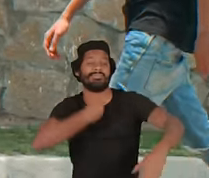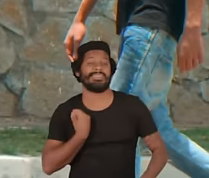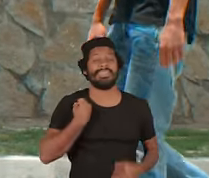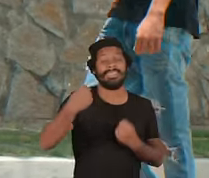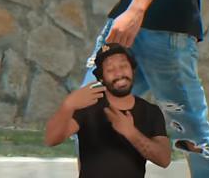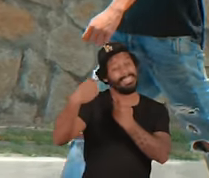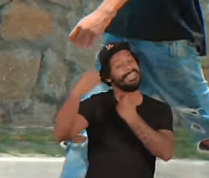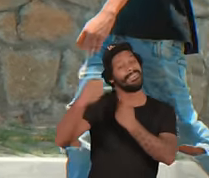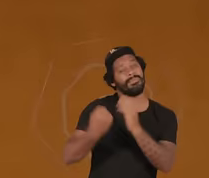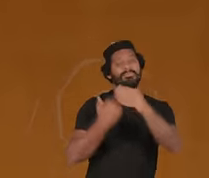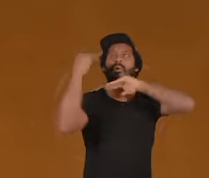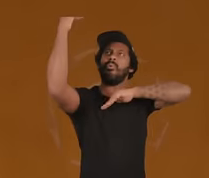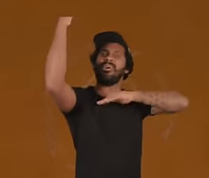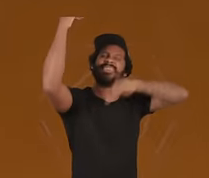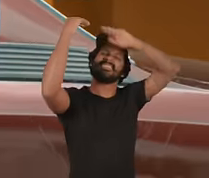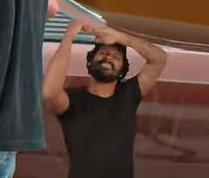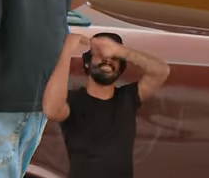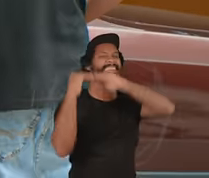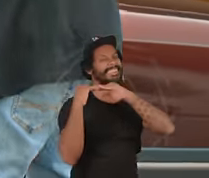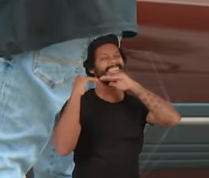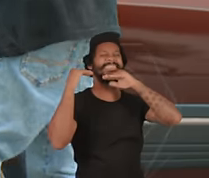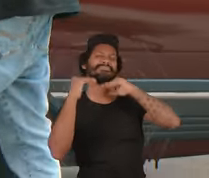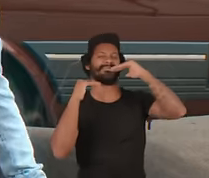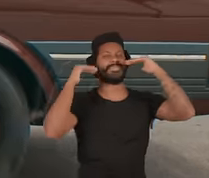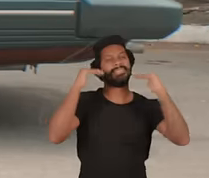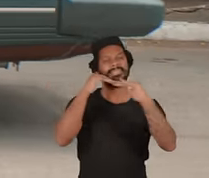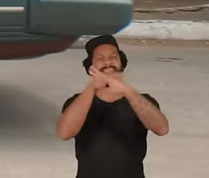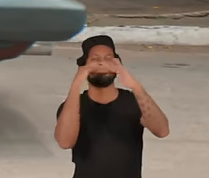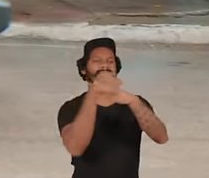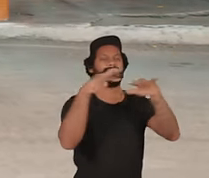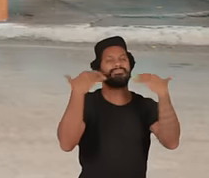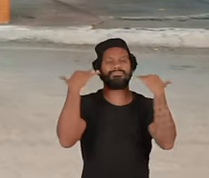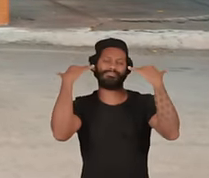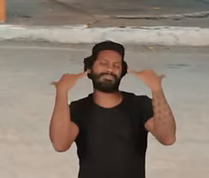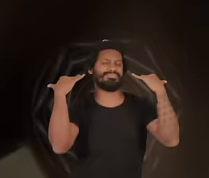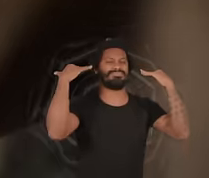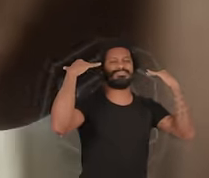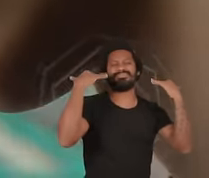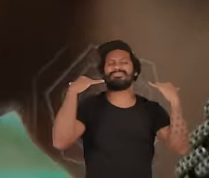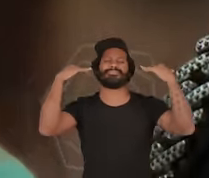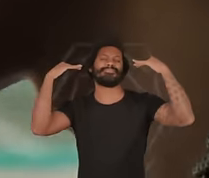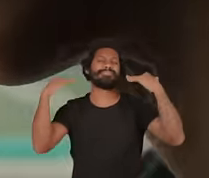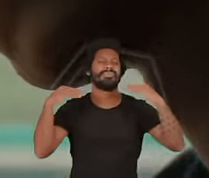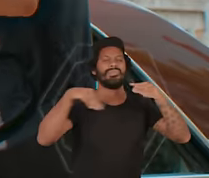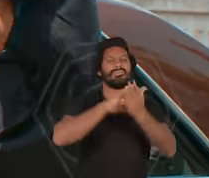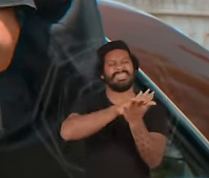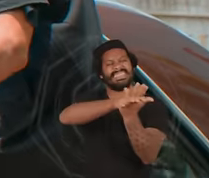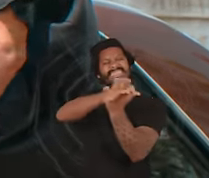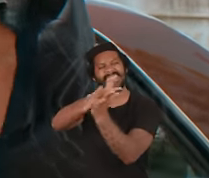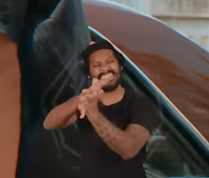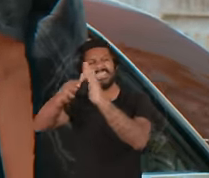Yeah, a vida ensina, nunca seja empregado, esteja sempre por cima. Do interior pra cidade, pra comer deixa-sina.